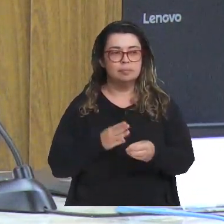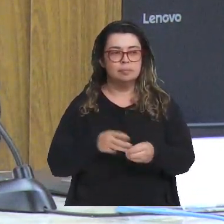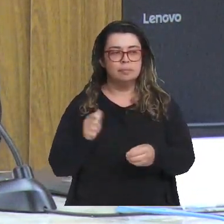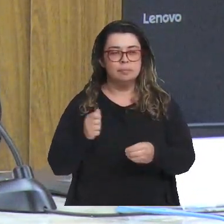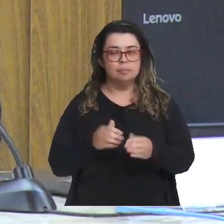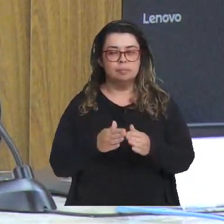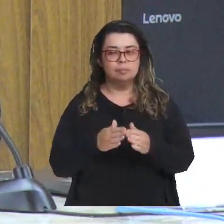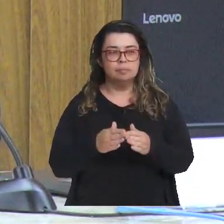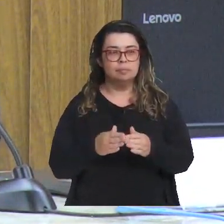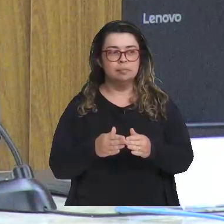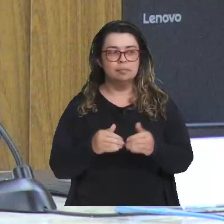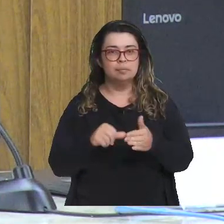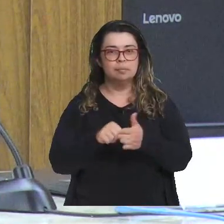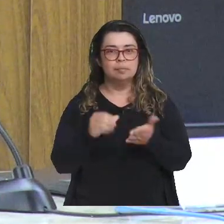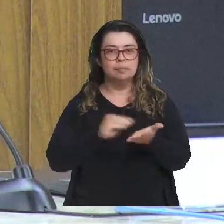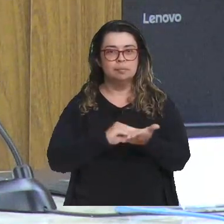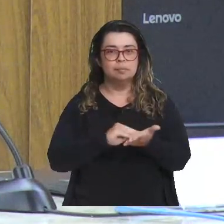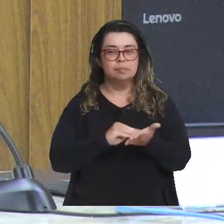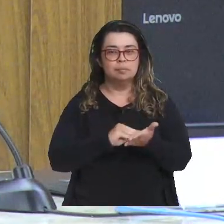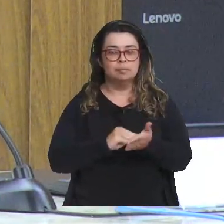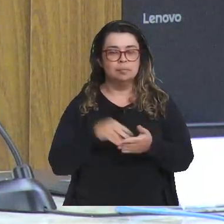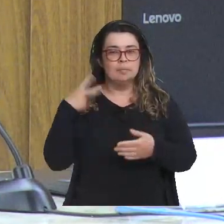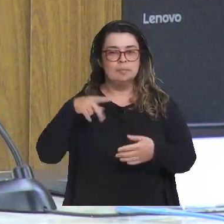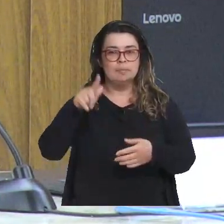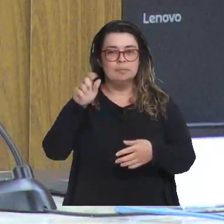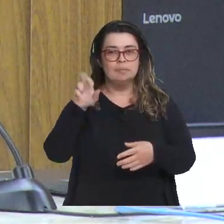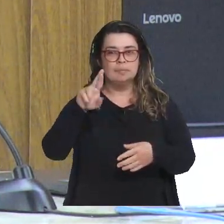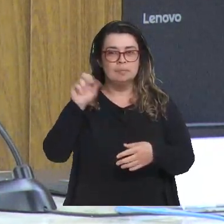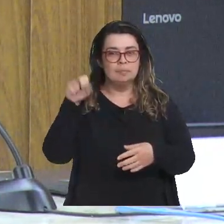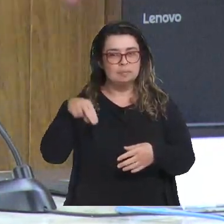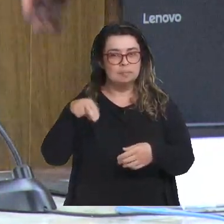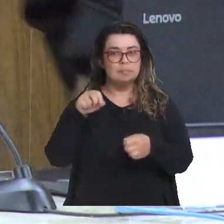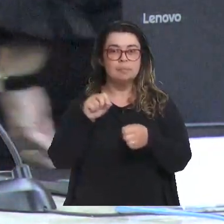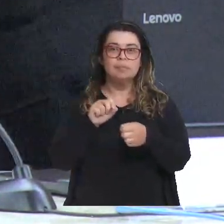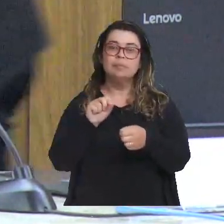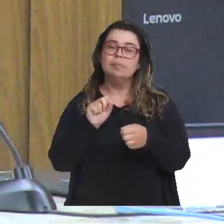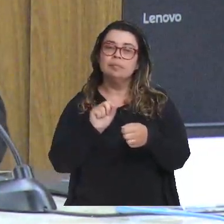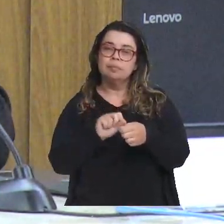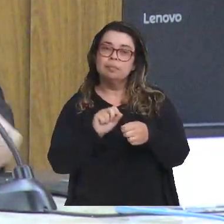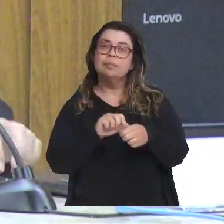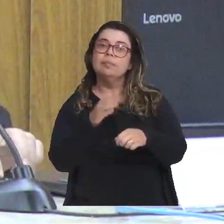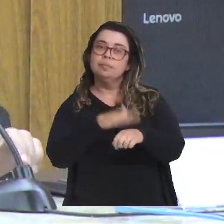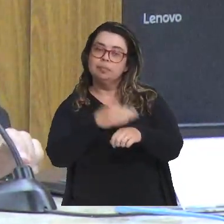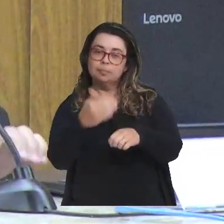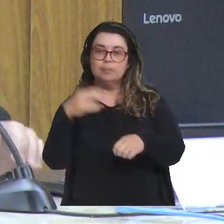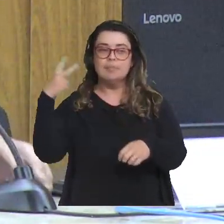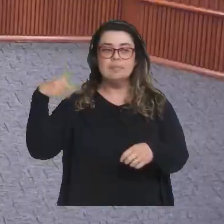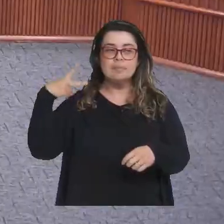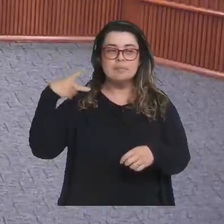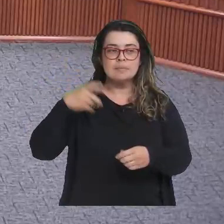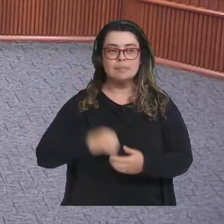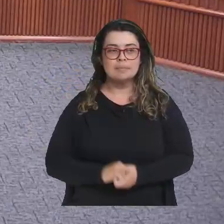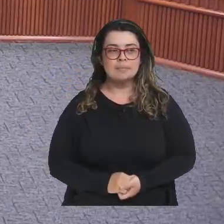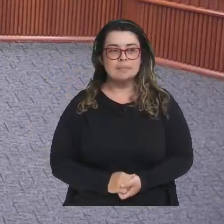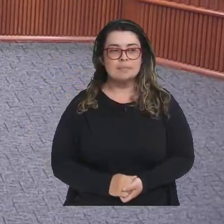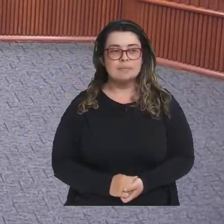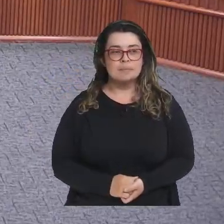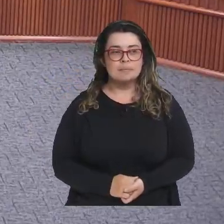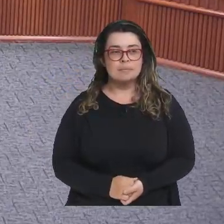Determino ao primeiro secretário, vereador Gerson Alves, que proceda à chamada dos senhores vereadores.